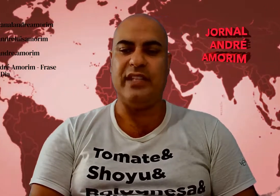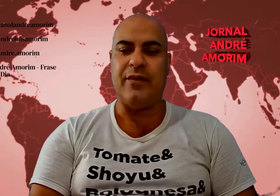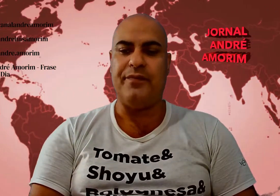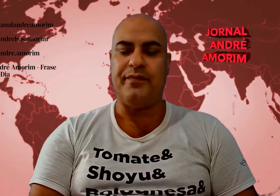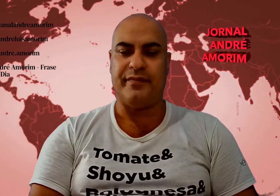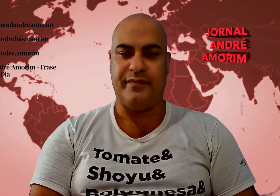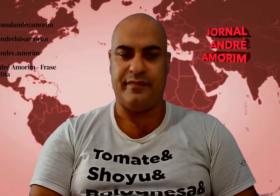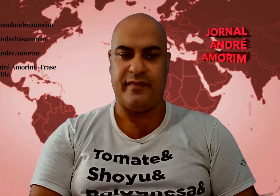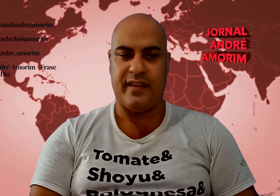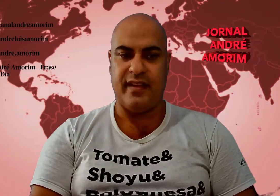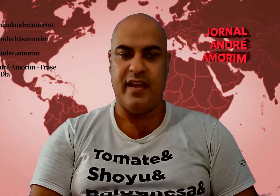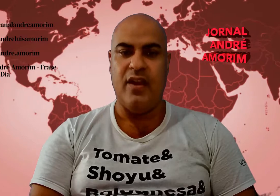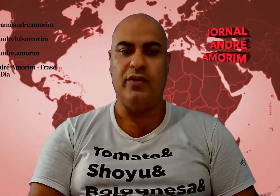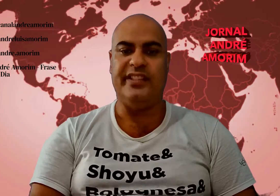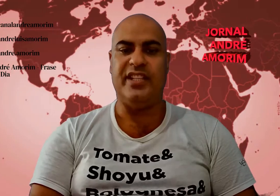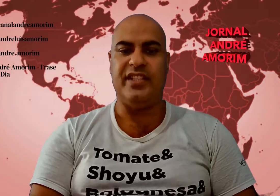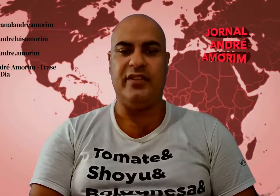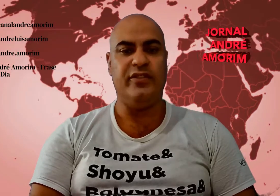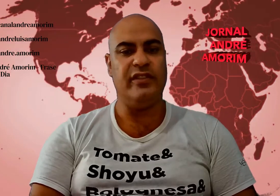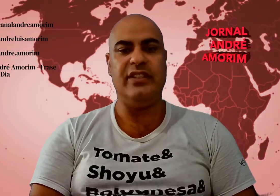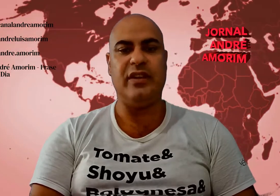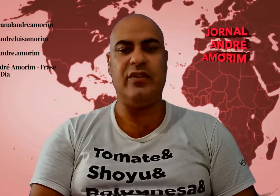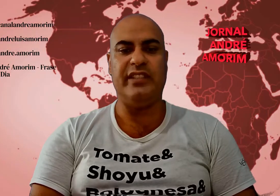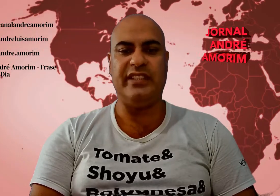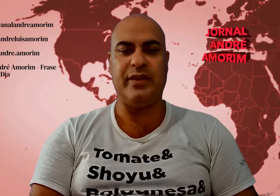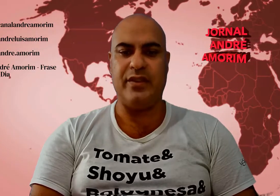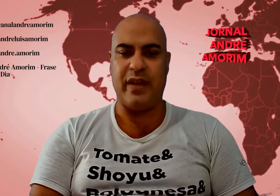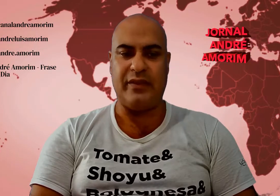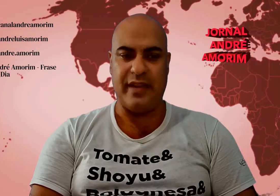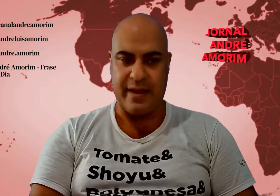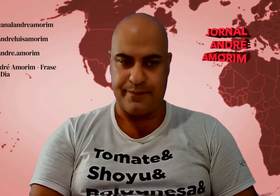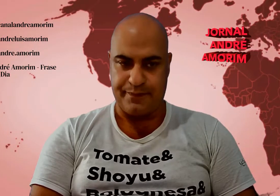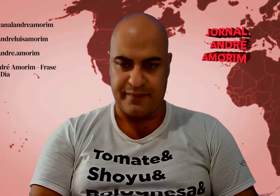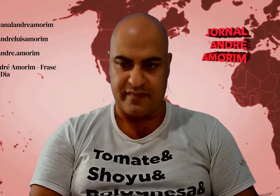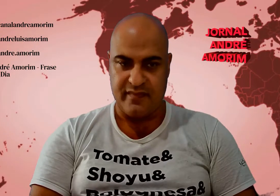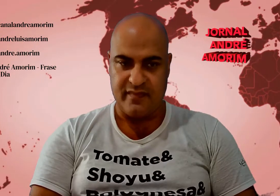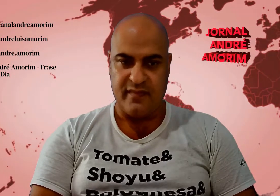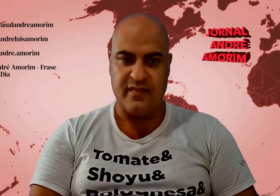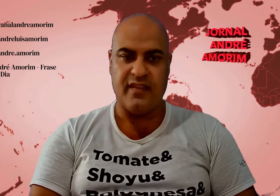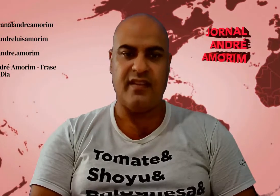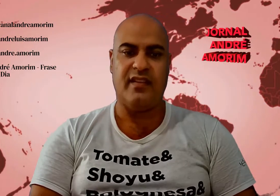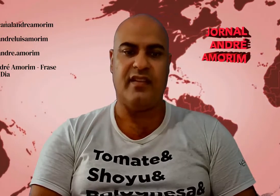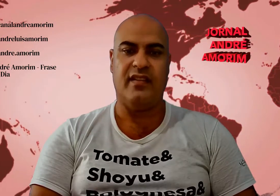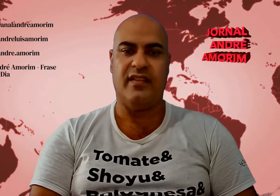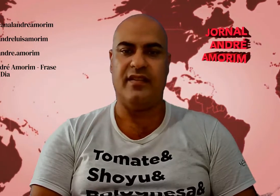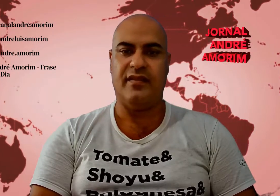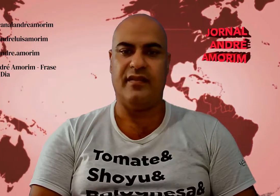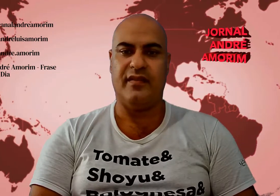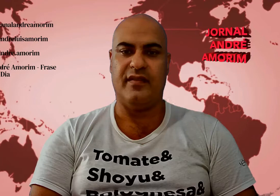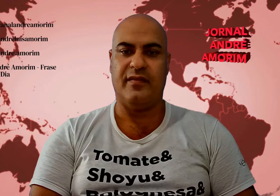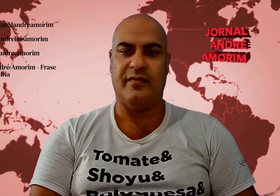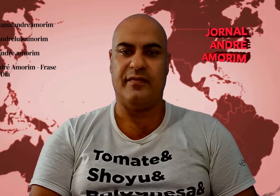Zona Eleitoral. Ou seja, Zona Eleitoral 254.